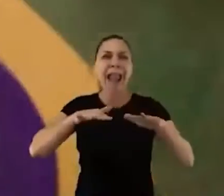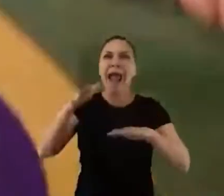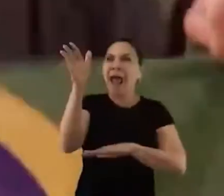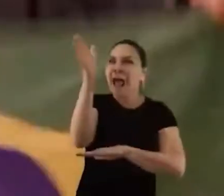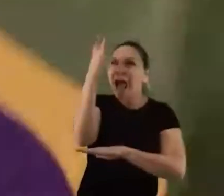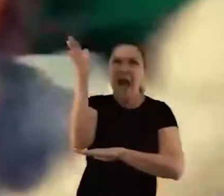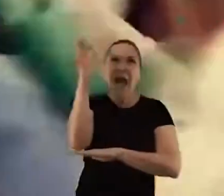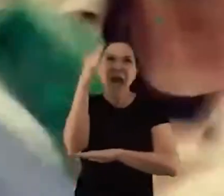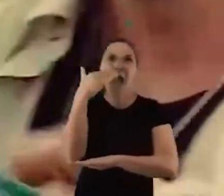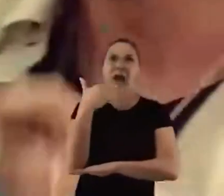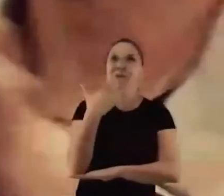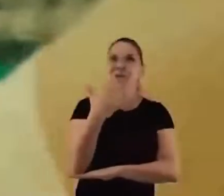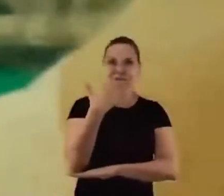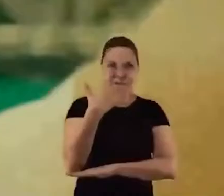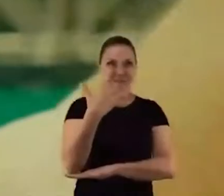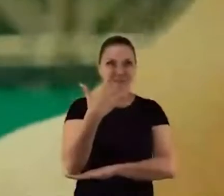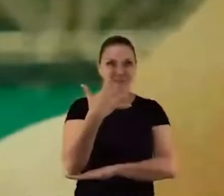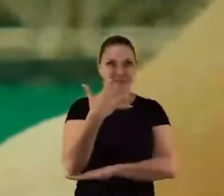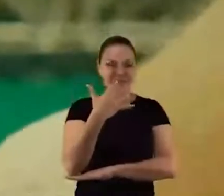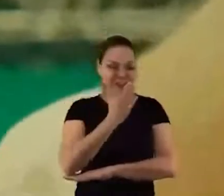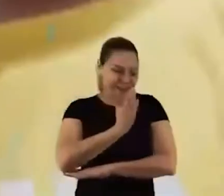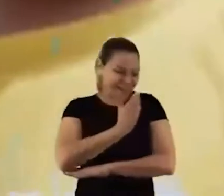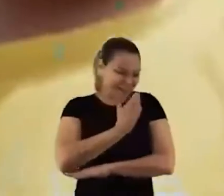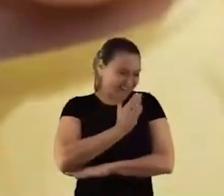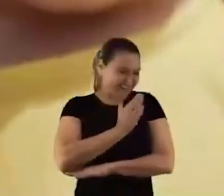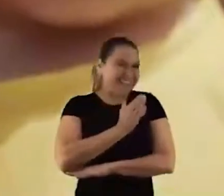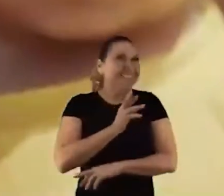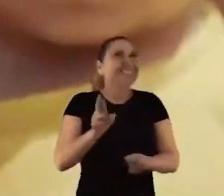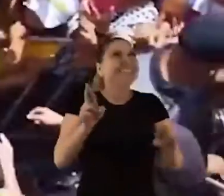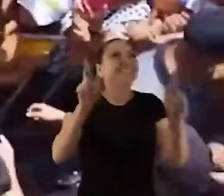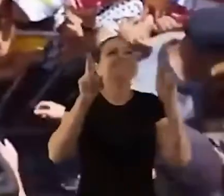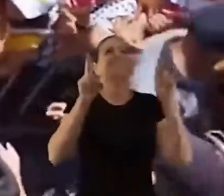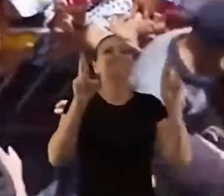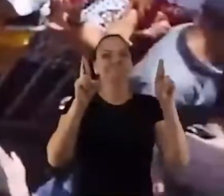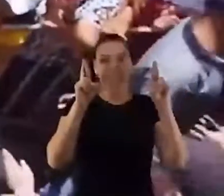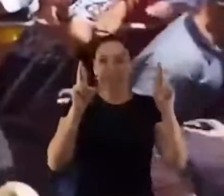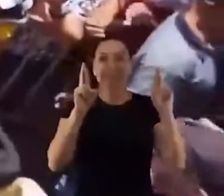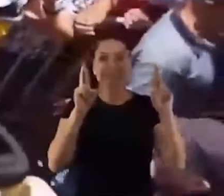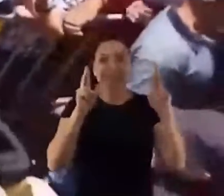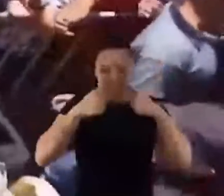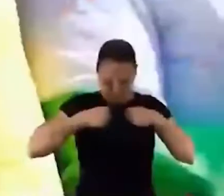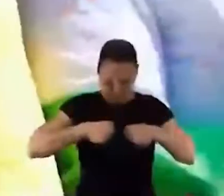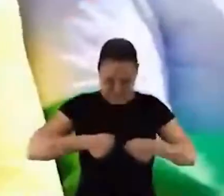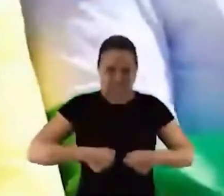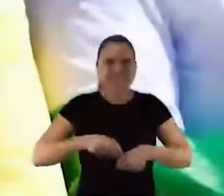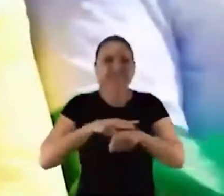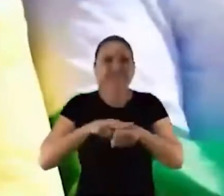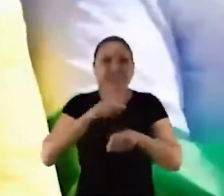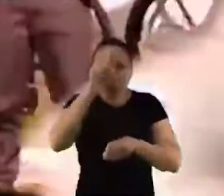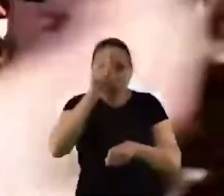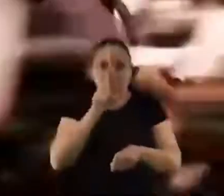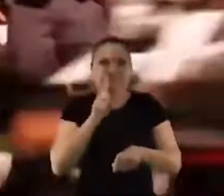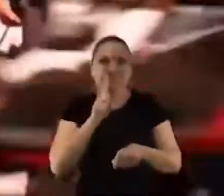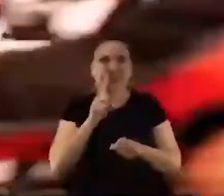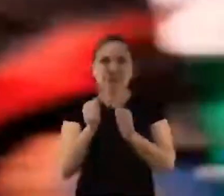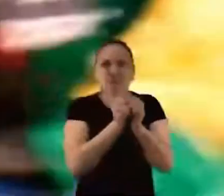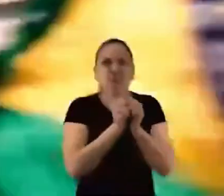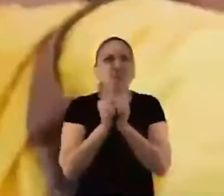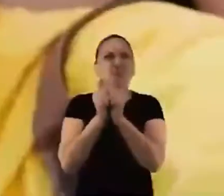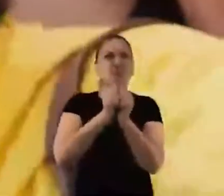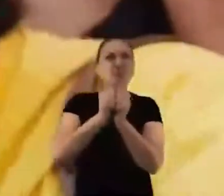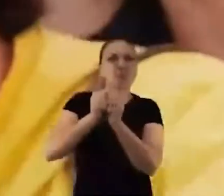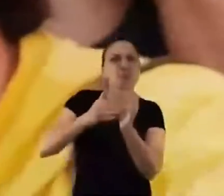Deus vai levantar um povo que lhe adora, um povo que lhe ama, um povo que lhe serve.